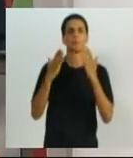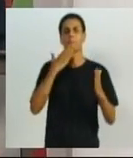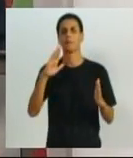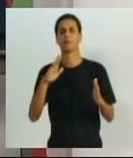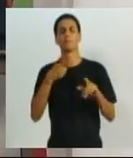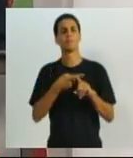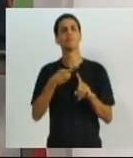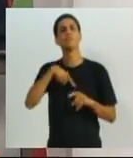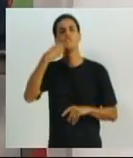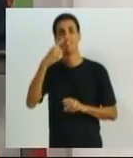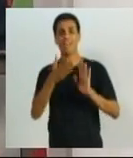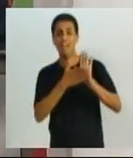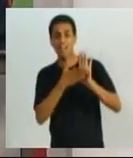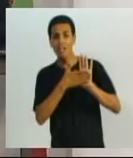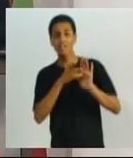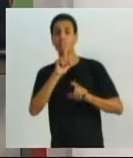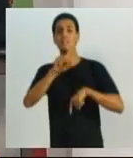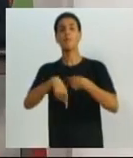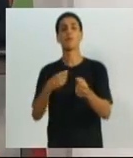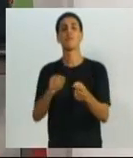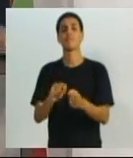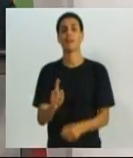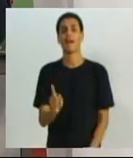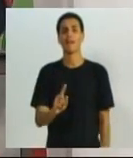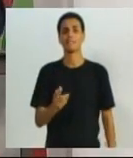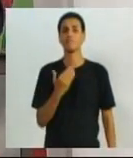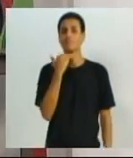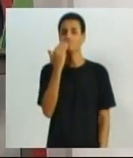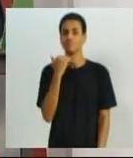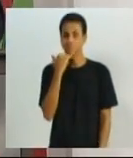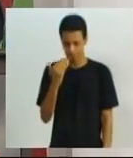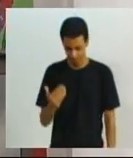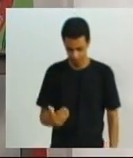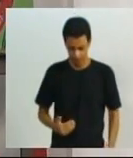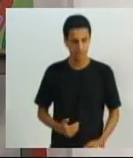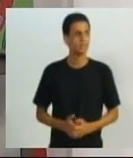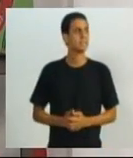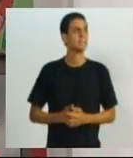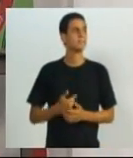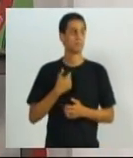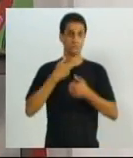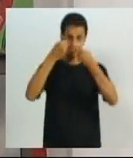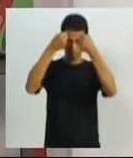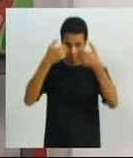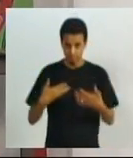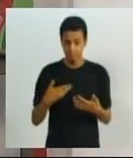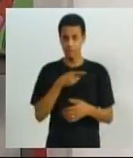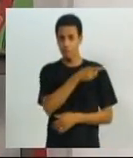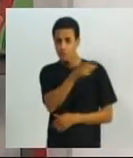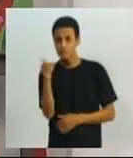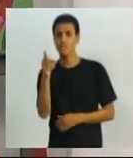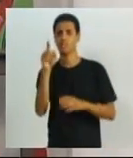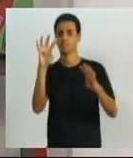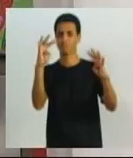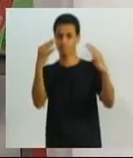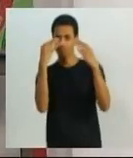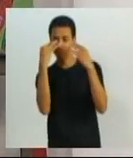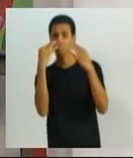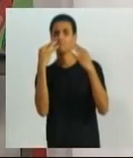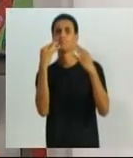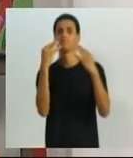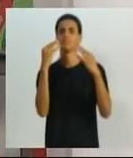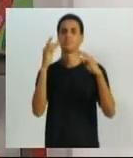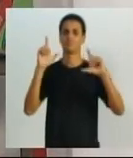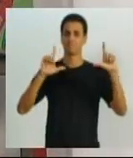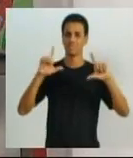Adriano, propor o que não vai fazer. Eu coloco isso, senhores, e quem estiver me ouvindo através das